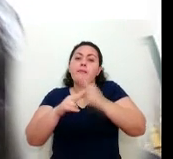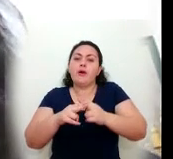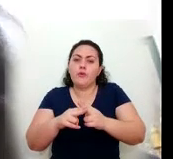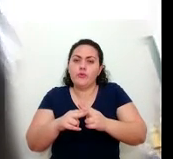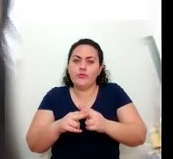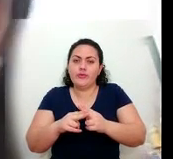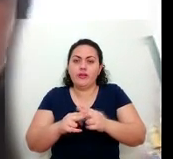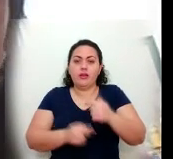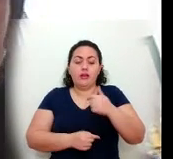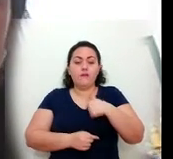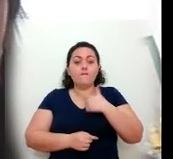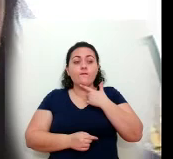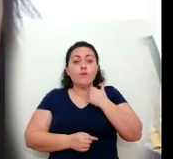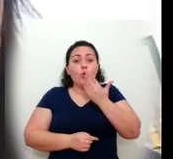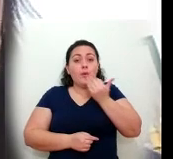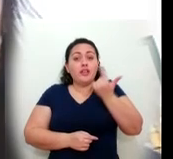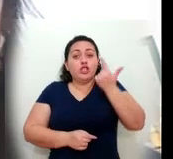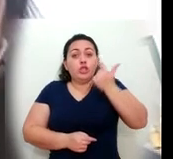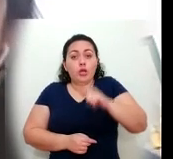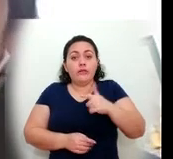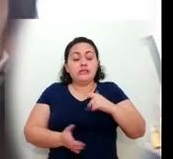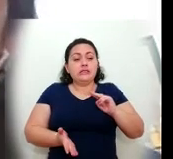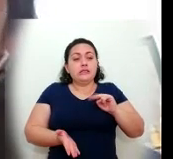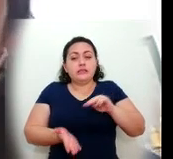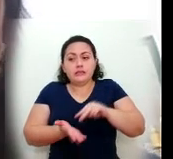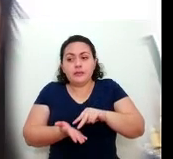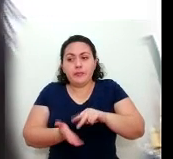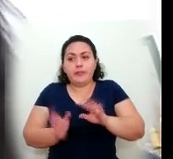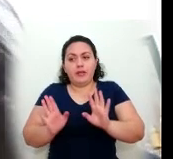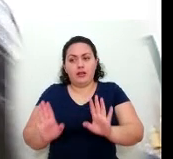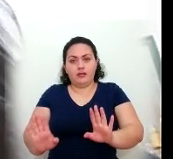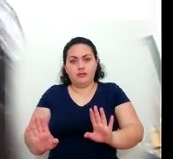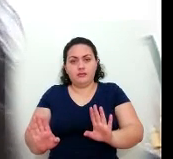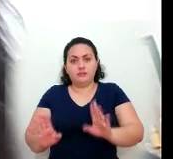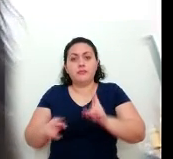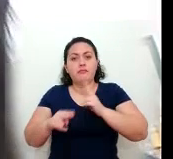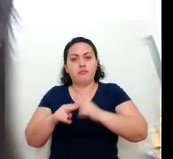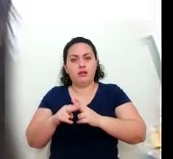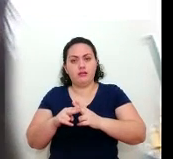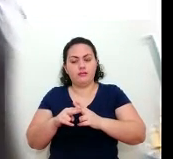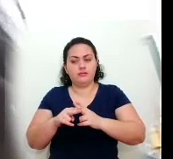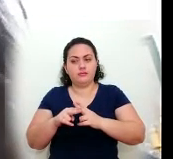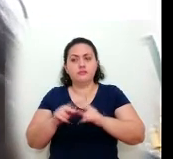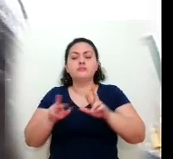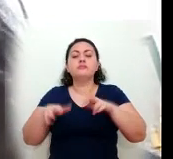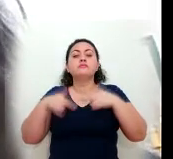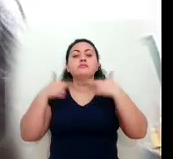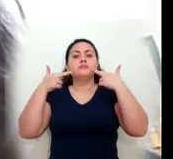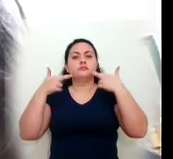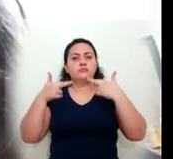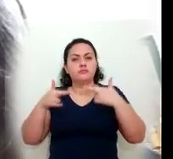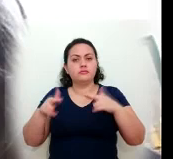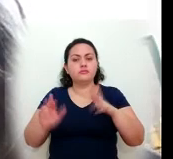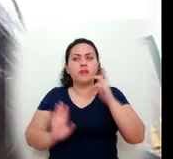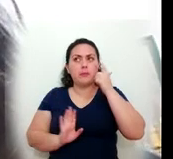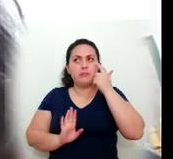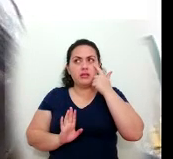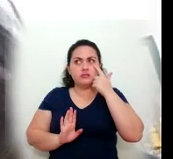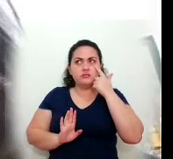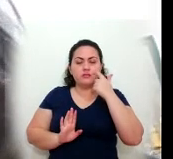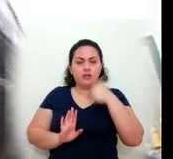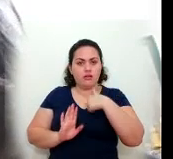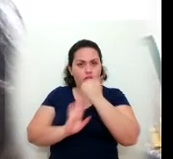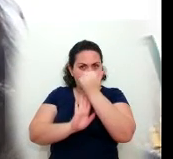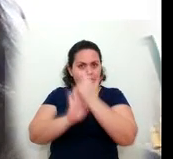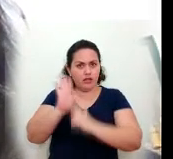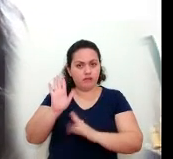esse impulso do vou lá comer de novo, parar um pouquinho, dar uma respirada, né? E avaliar, assim,